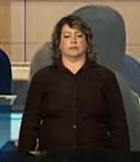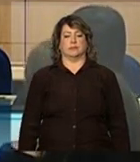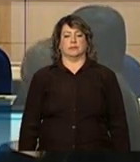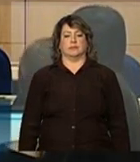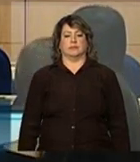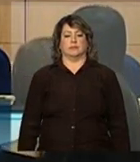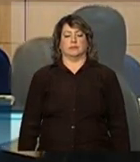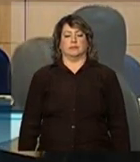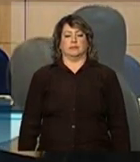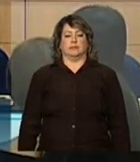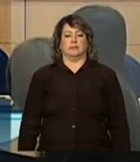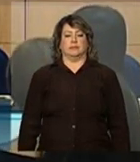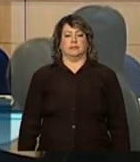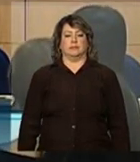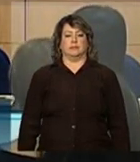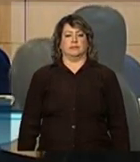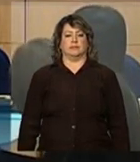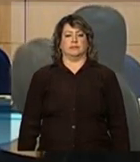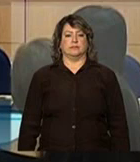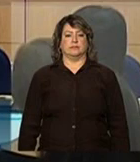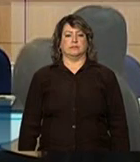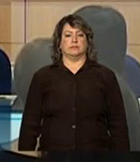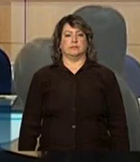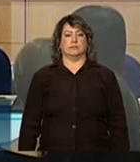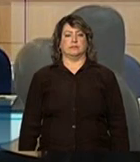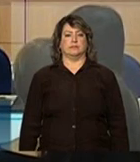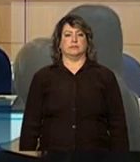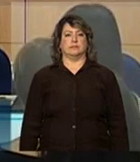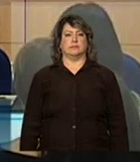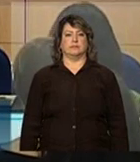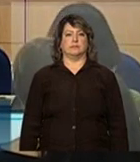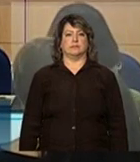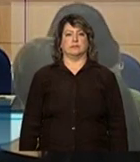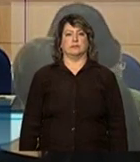Tem mais uma ali, ó. Colega no fundo.